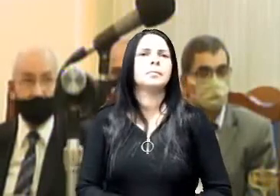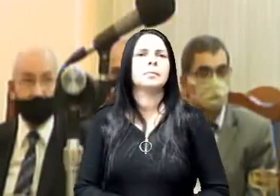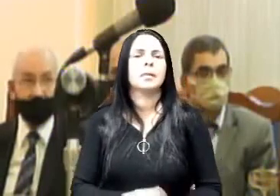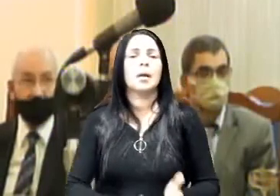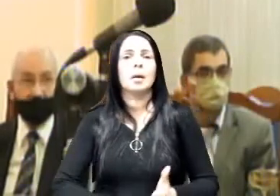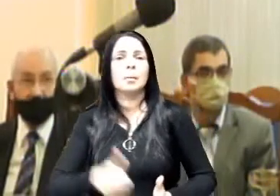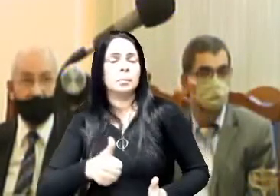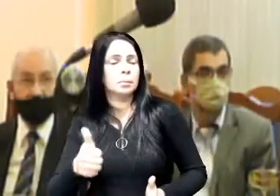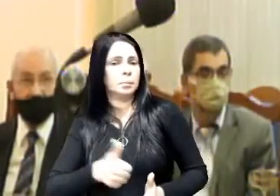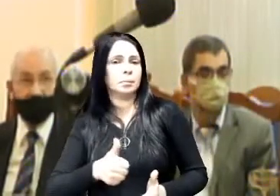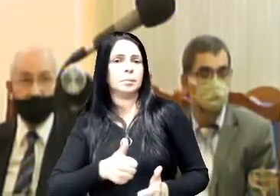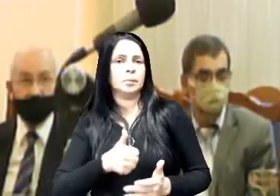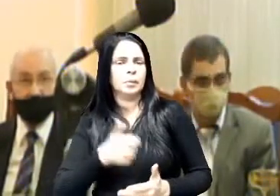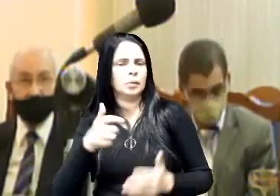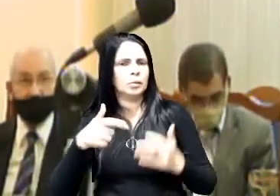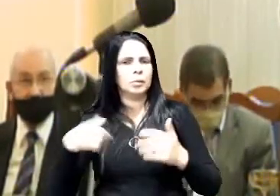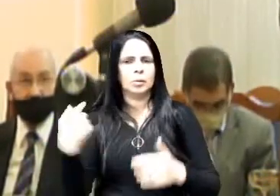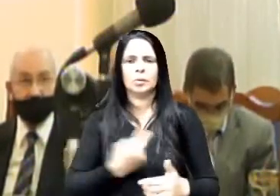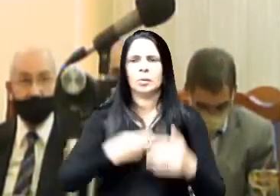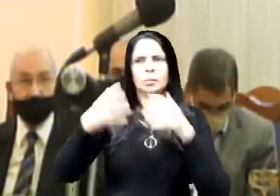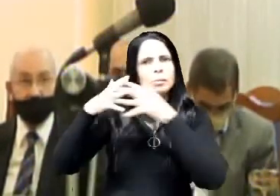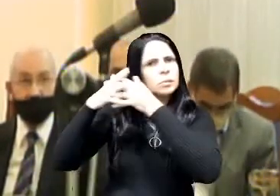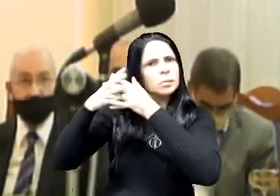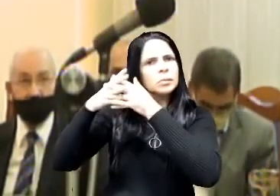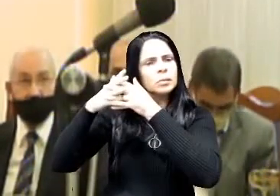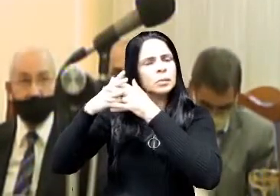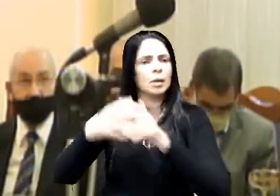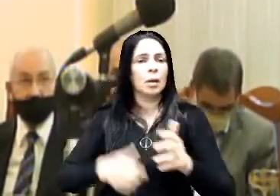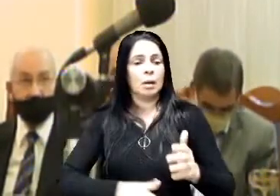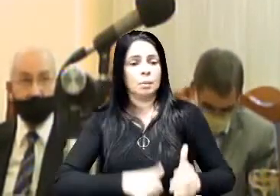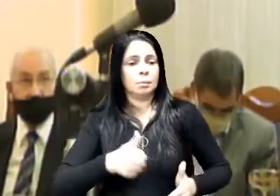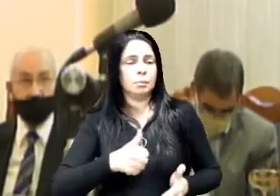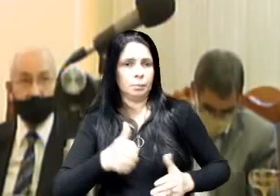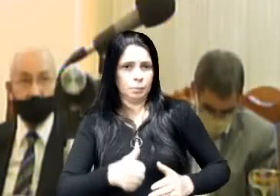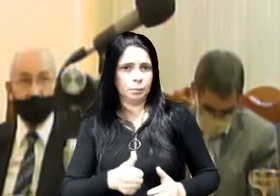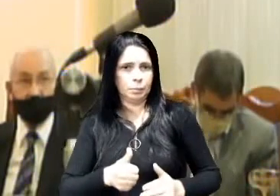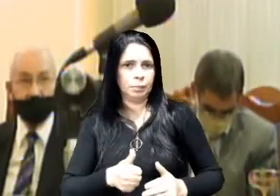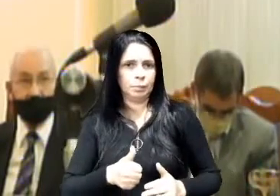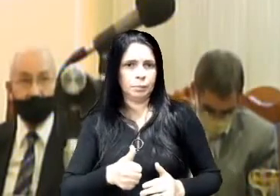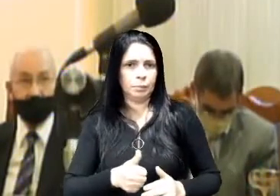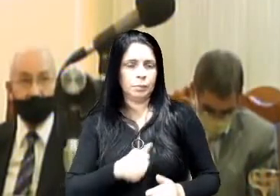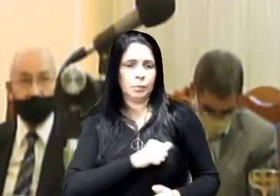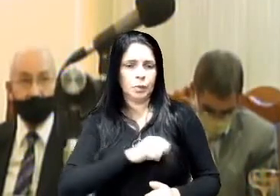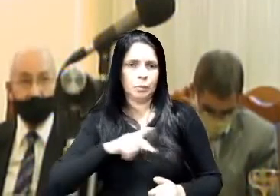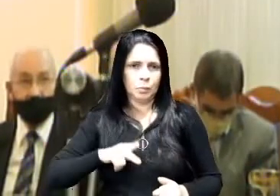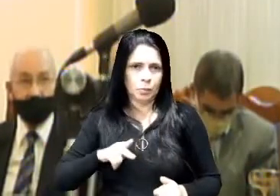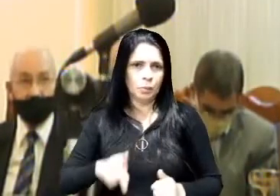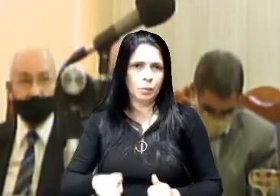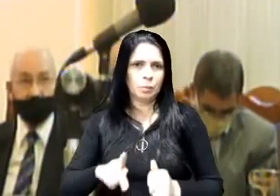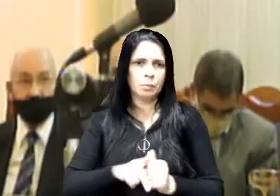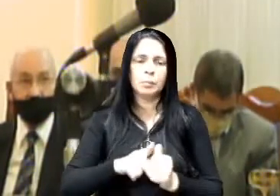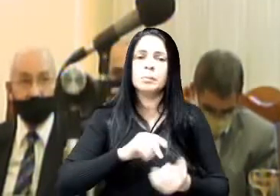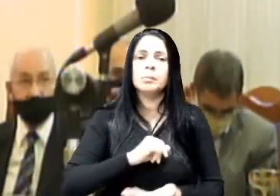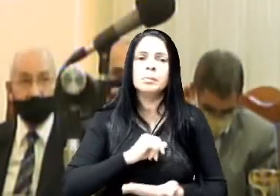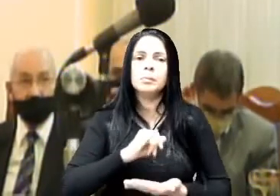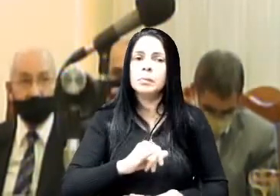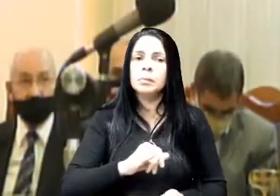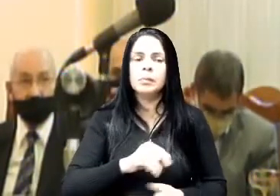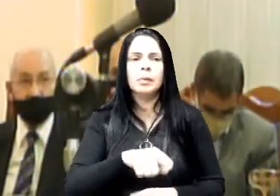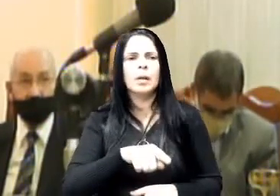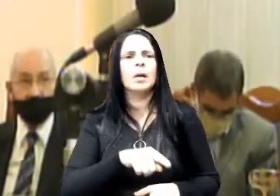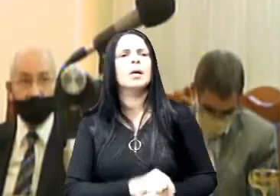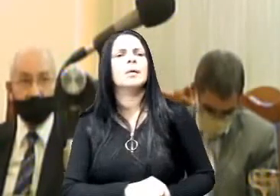noite, primeira dica do apóstolo Pedro, quero compartilhar com você. Quer viver uma